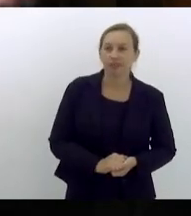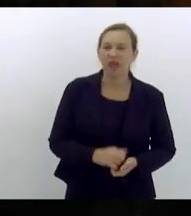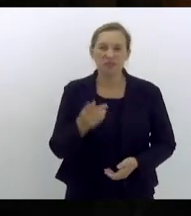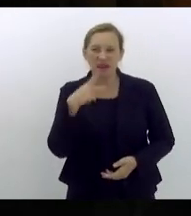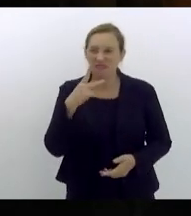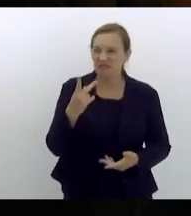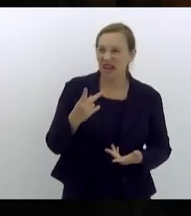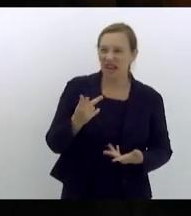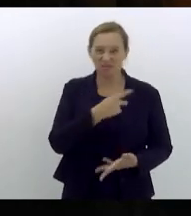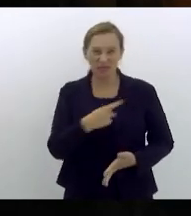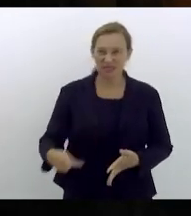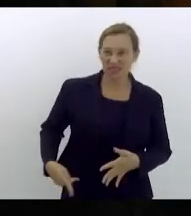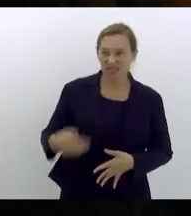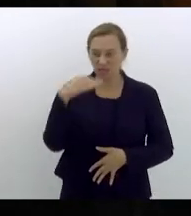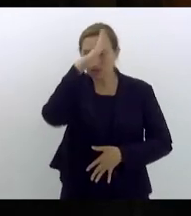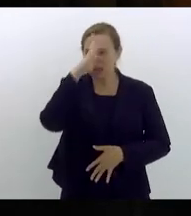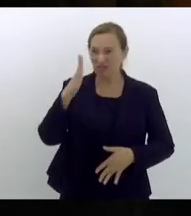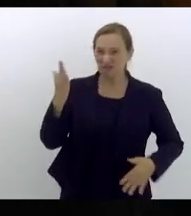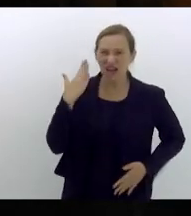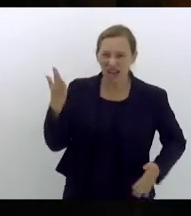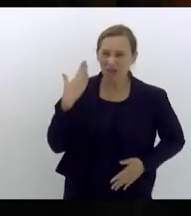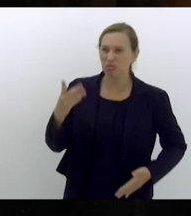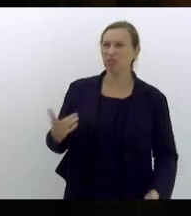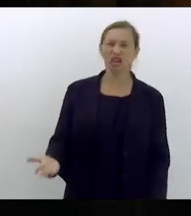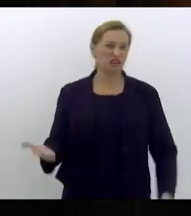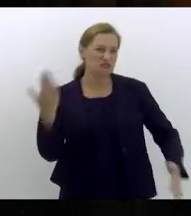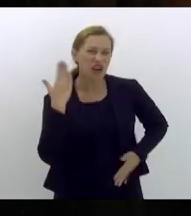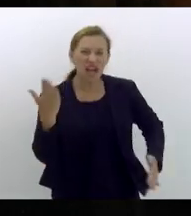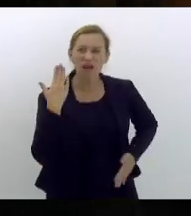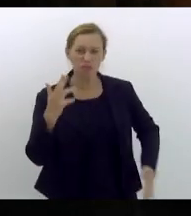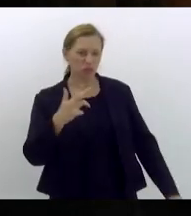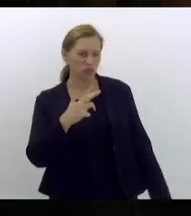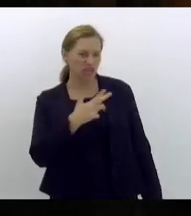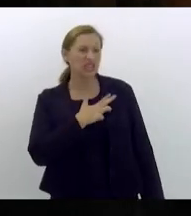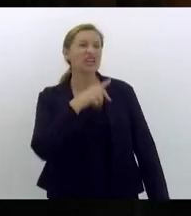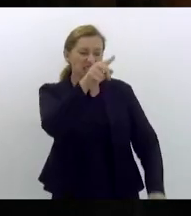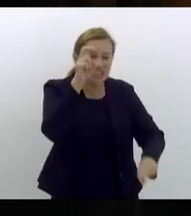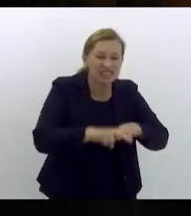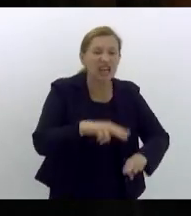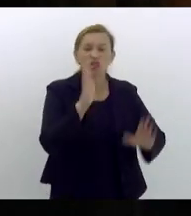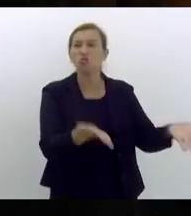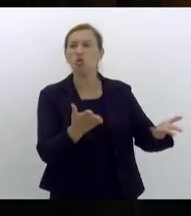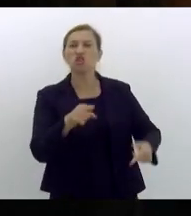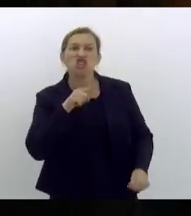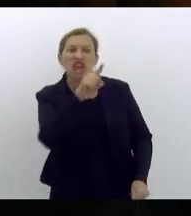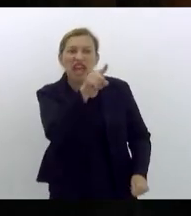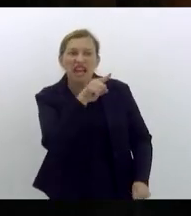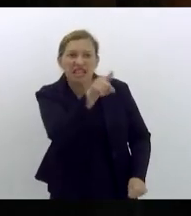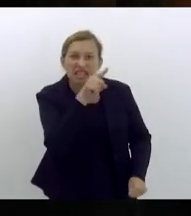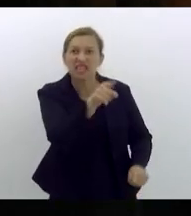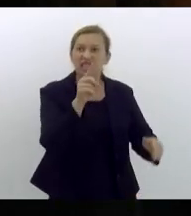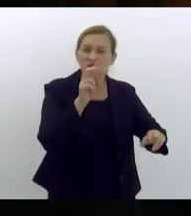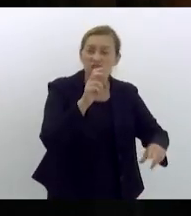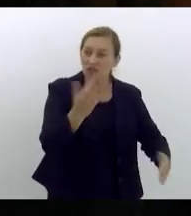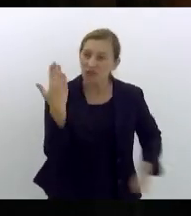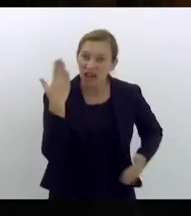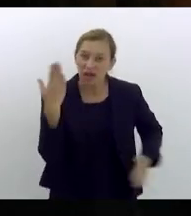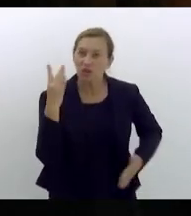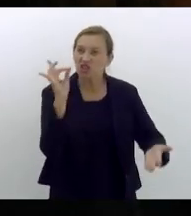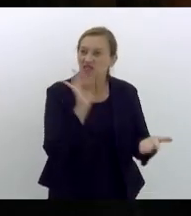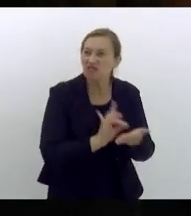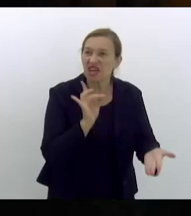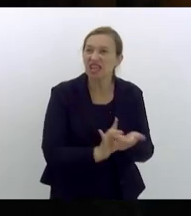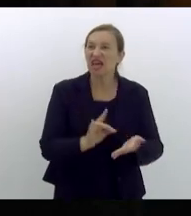falar Presidente bolsonaro morre vagabundo maior vagabunda presidente que tá sentado lá hoje Aquilo sim é um vagabundo de verdade foi